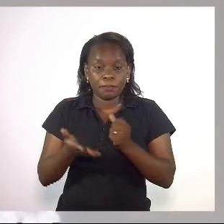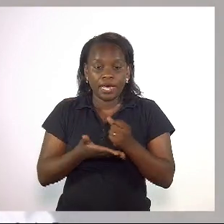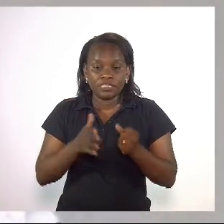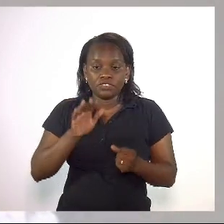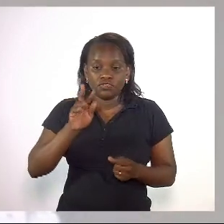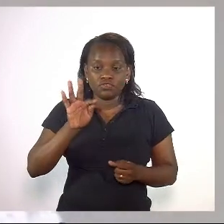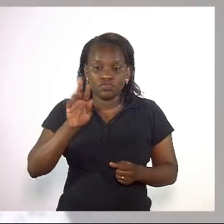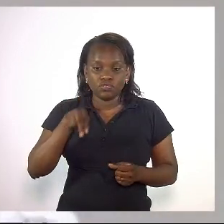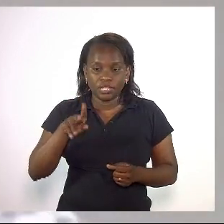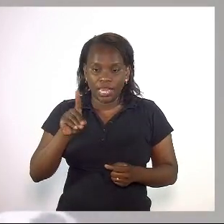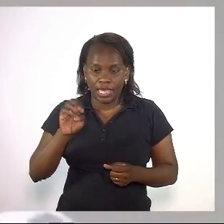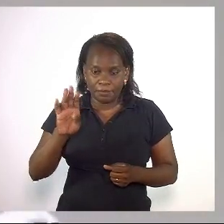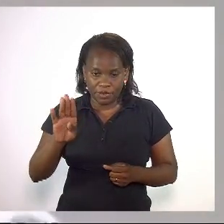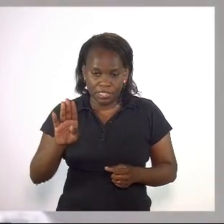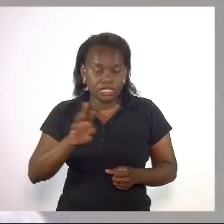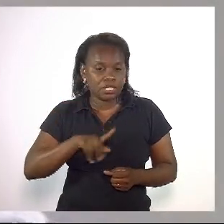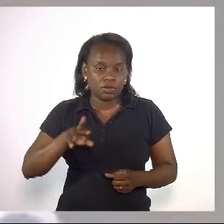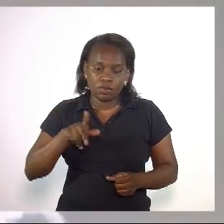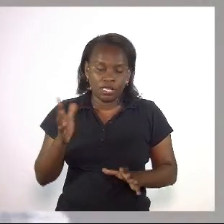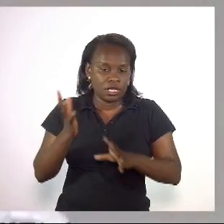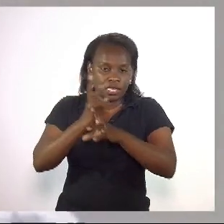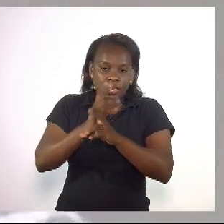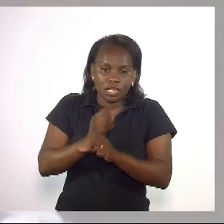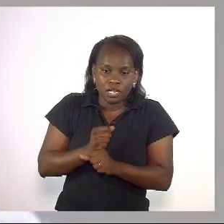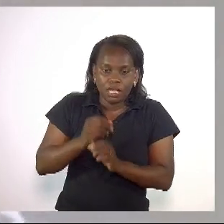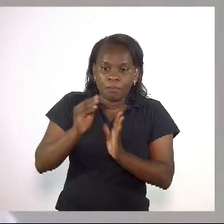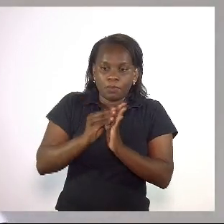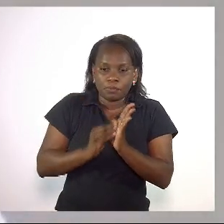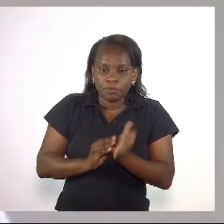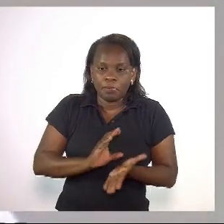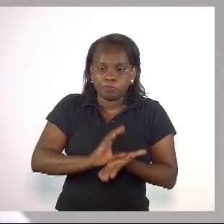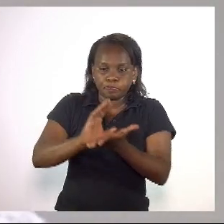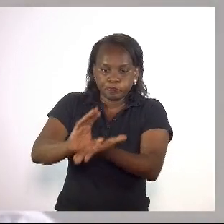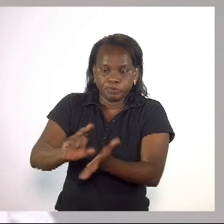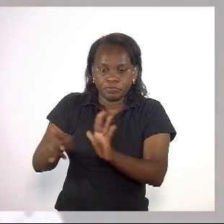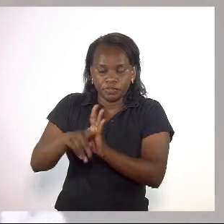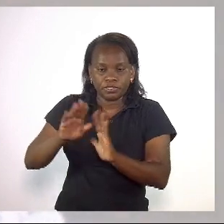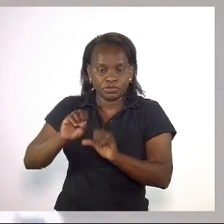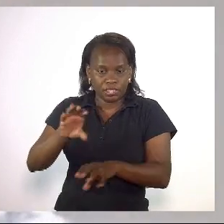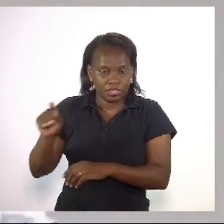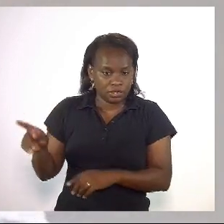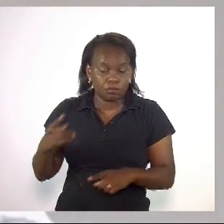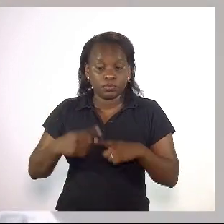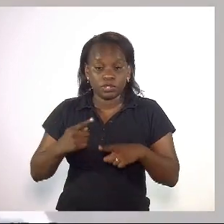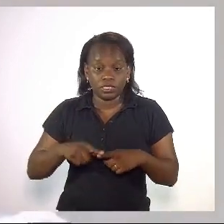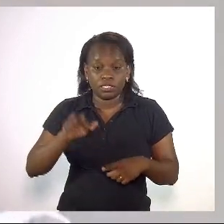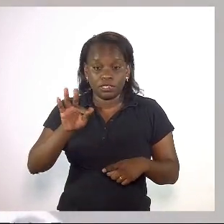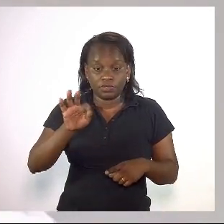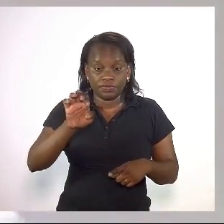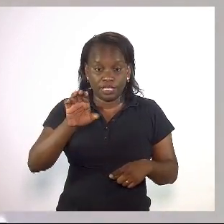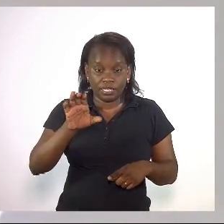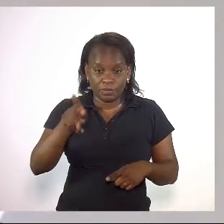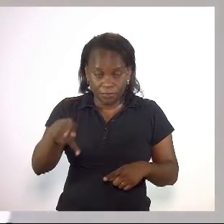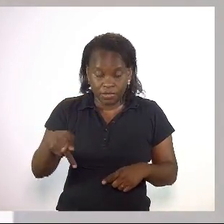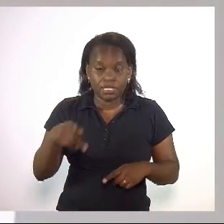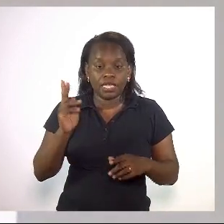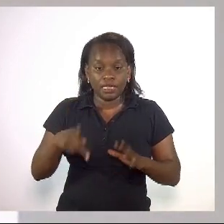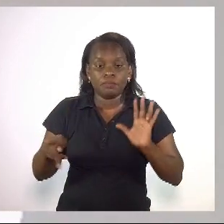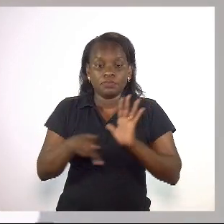não afeta o cálculo do montante de recursos destinados à educação, uma vez que o FECP entra no